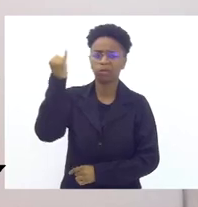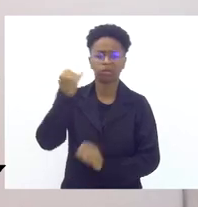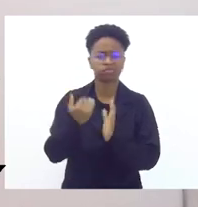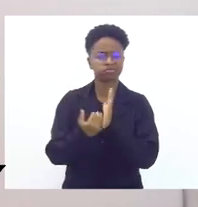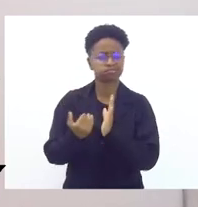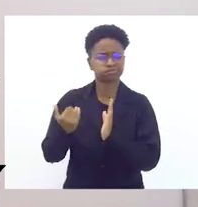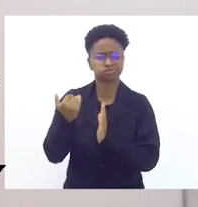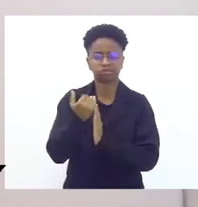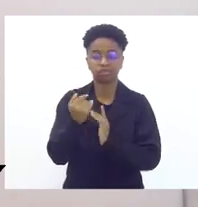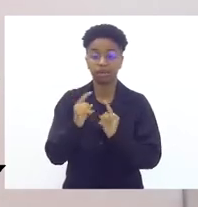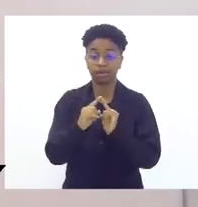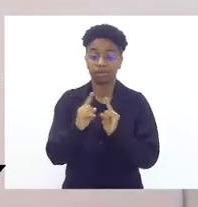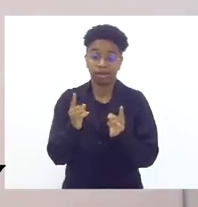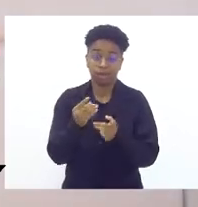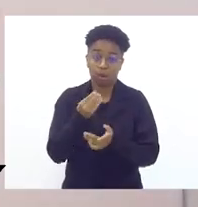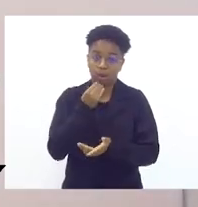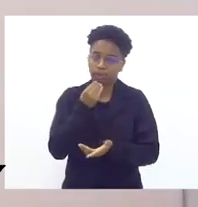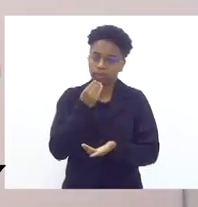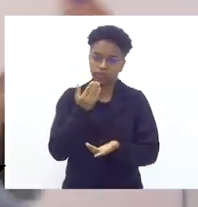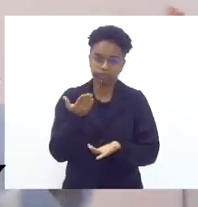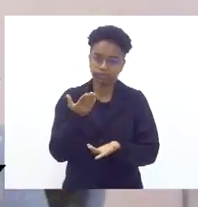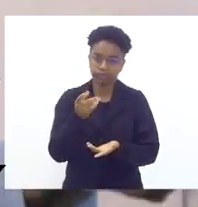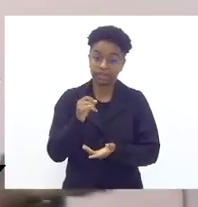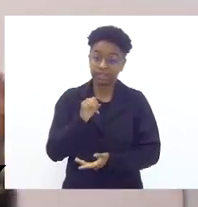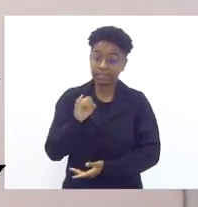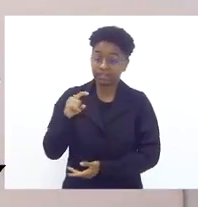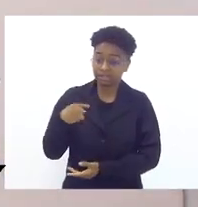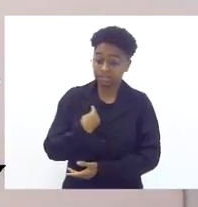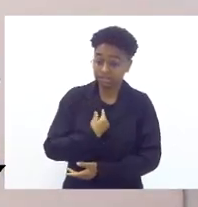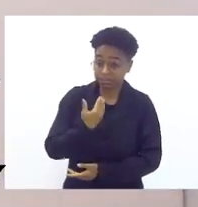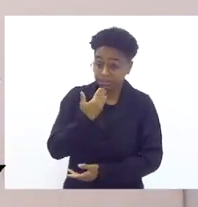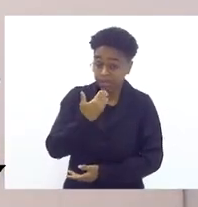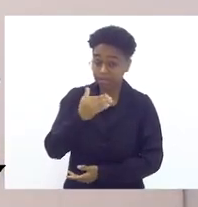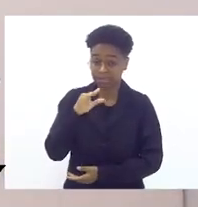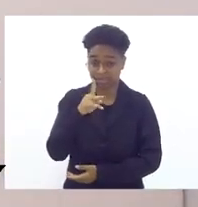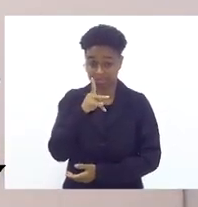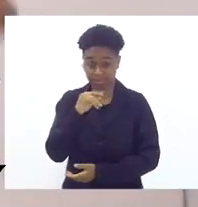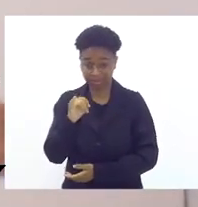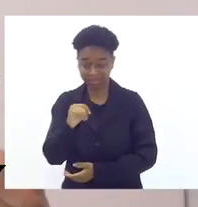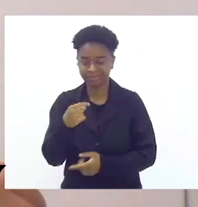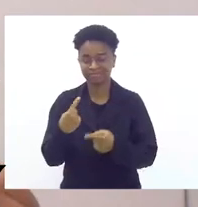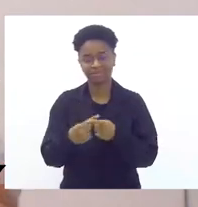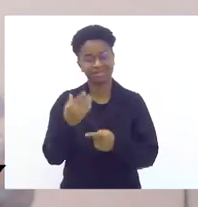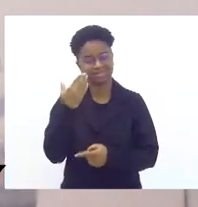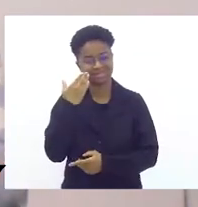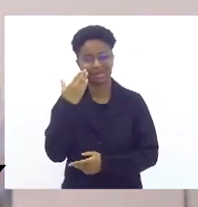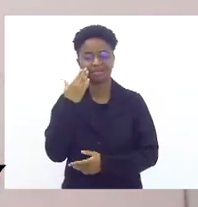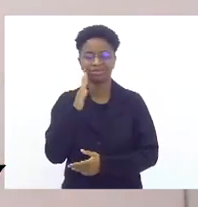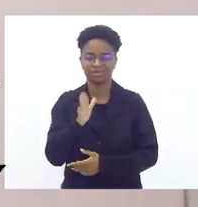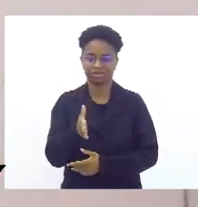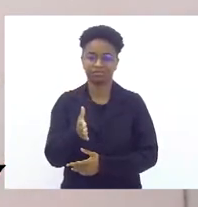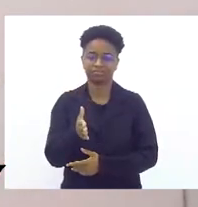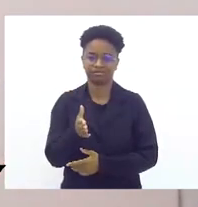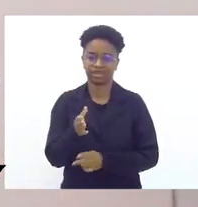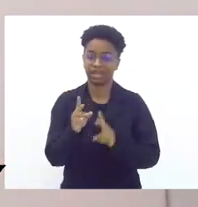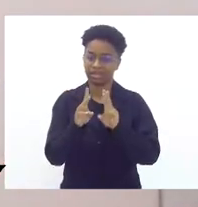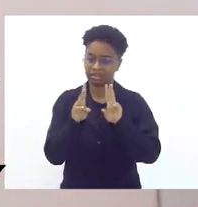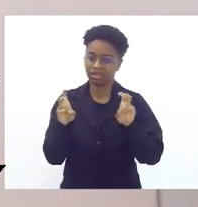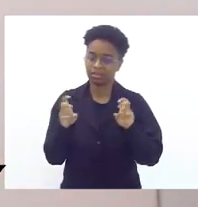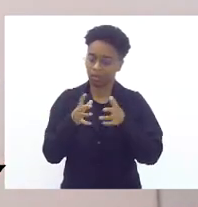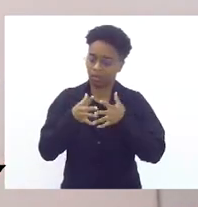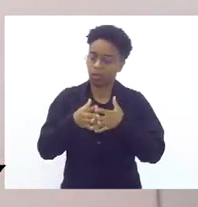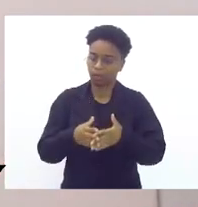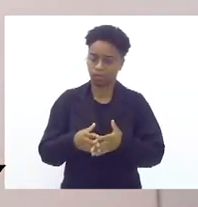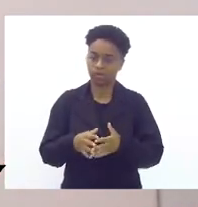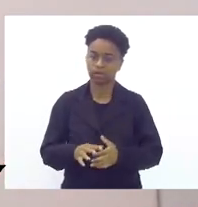mas obviamente quando a gente pede uma CPI justamente porque a gente sabe que o tema é complexo